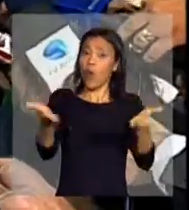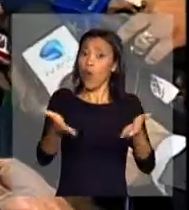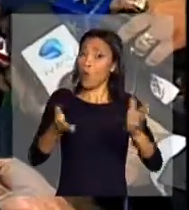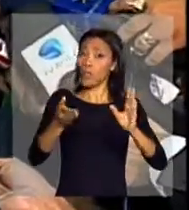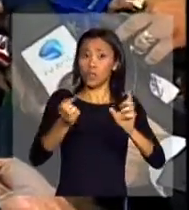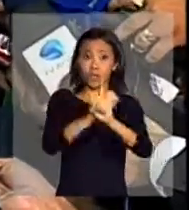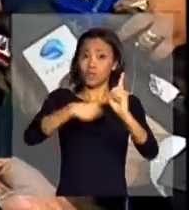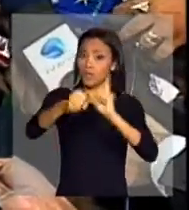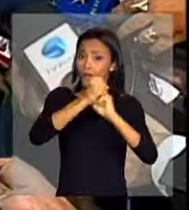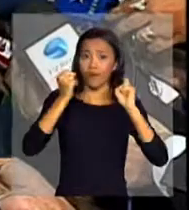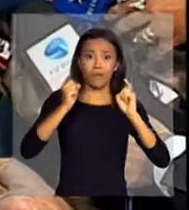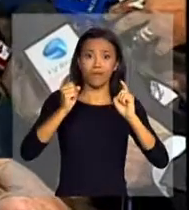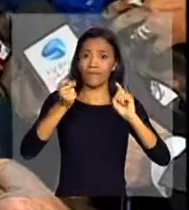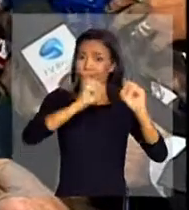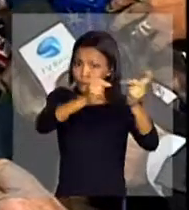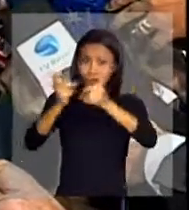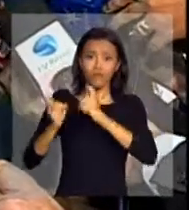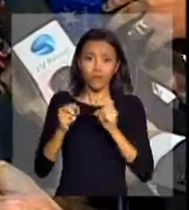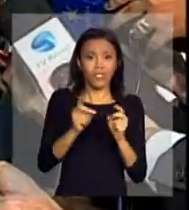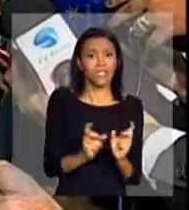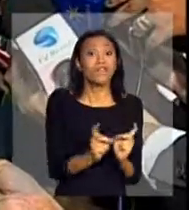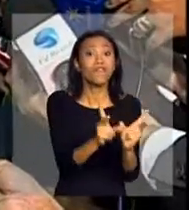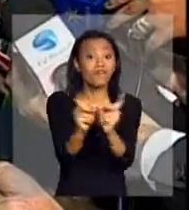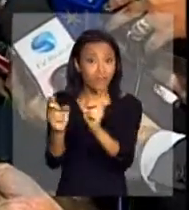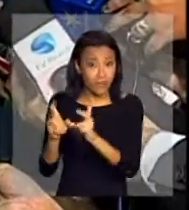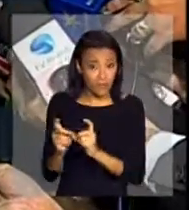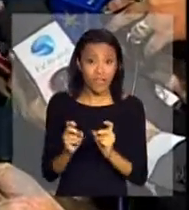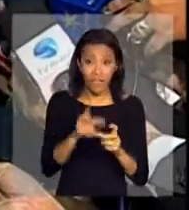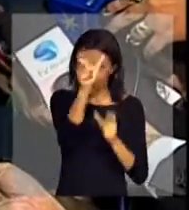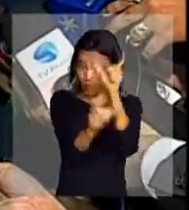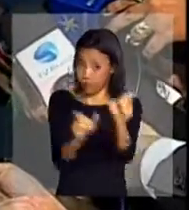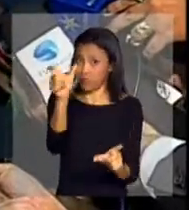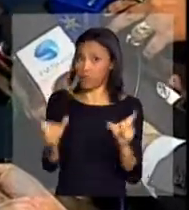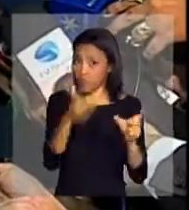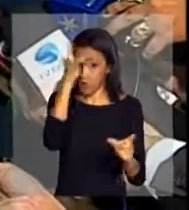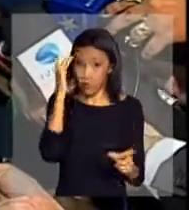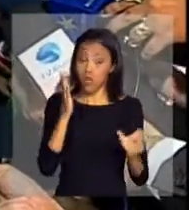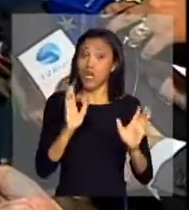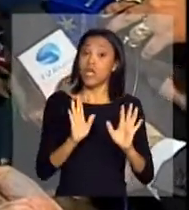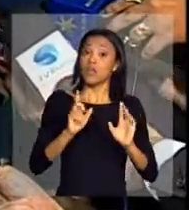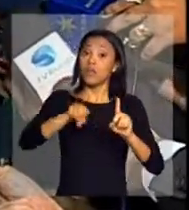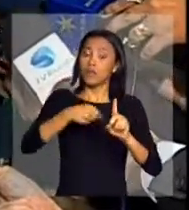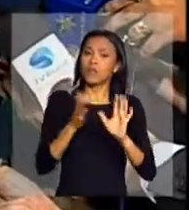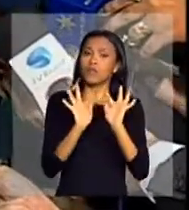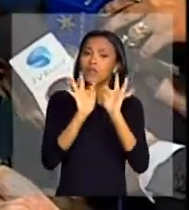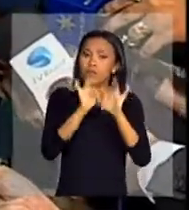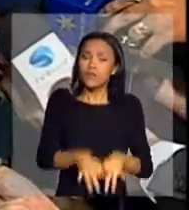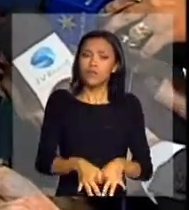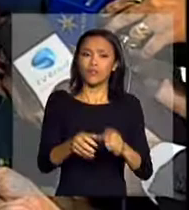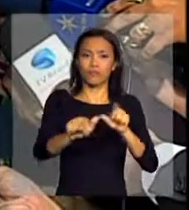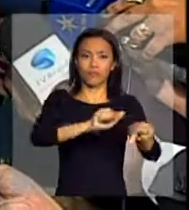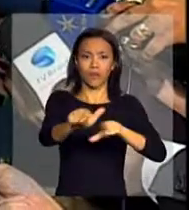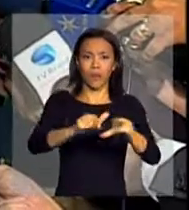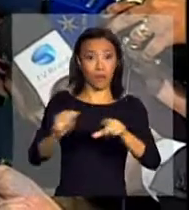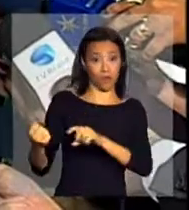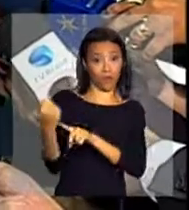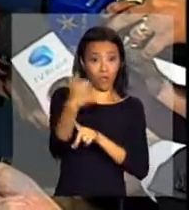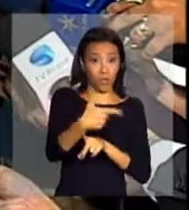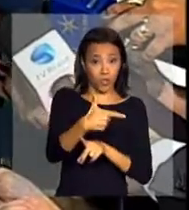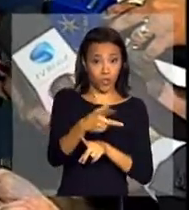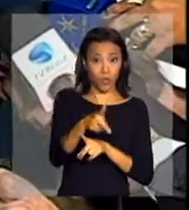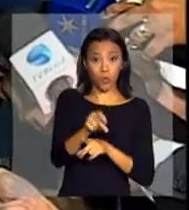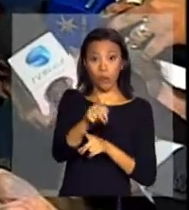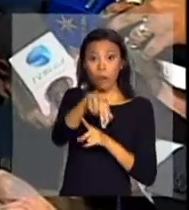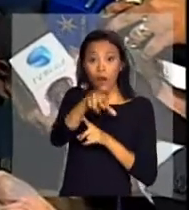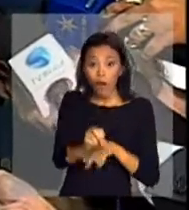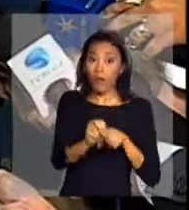discute o tráfico de pessoas. Então houve um feliz casamento, ou seja, no momento em que nós concluímos o trabalho para o segundo plano, esse tema